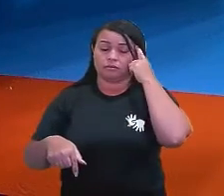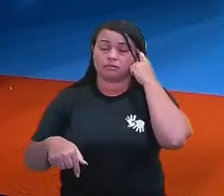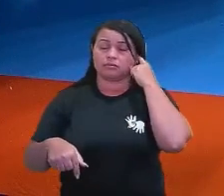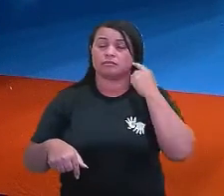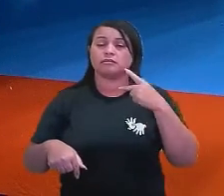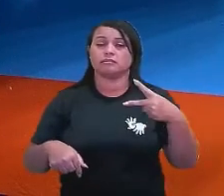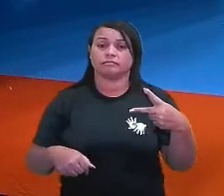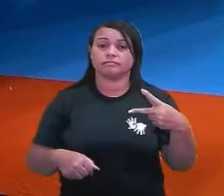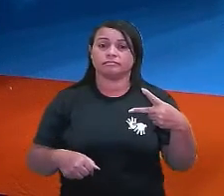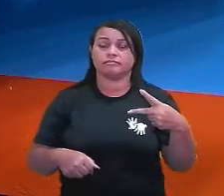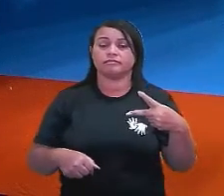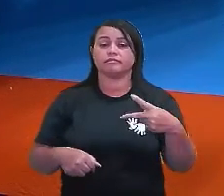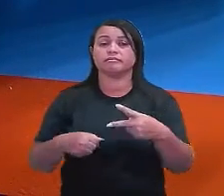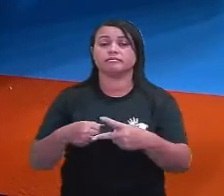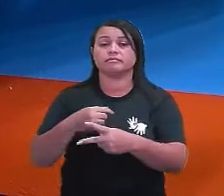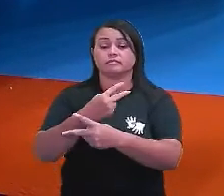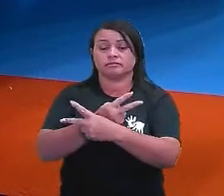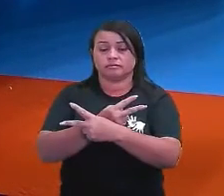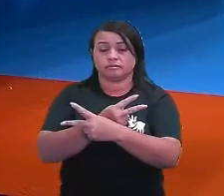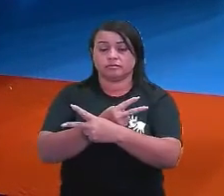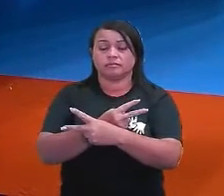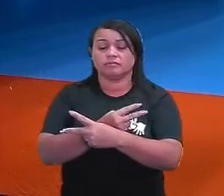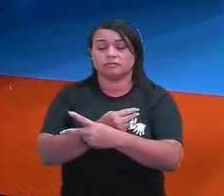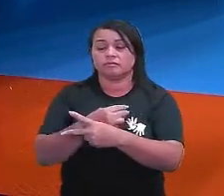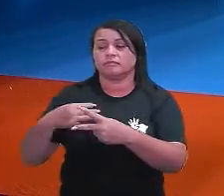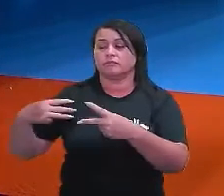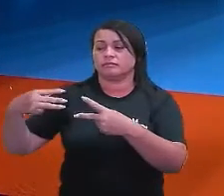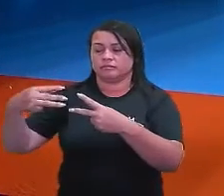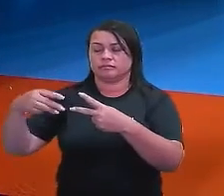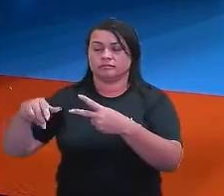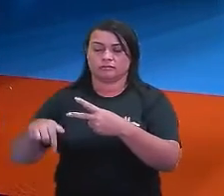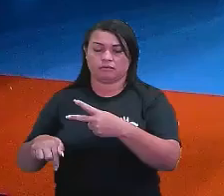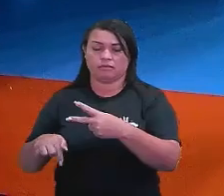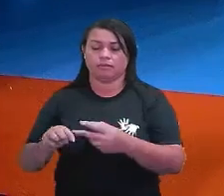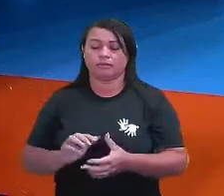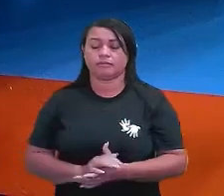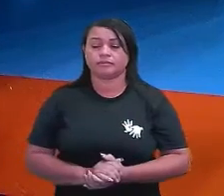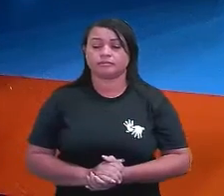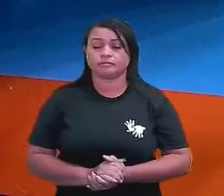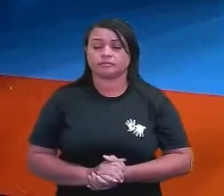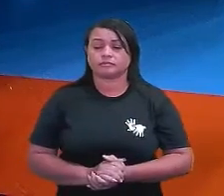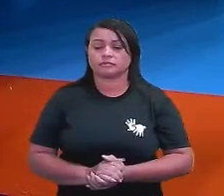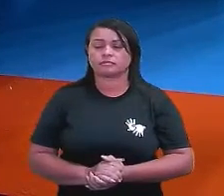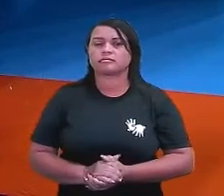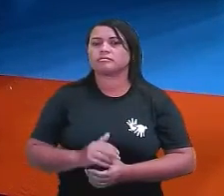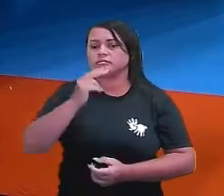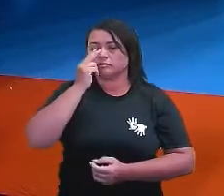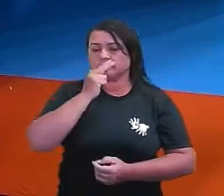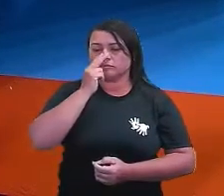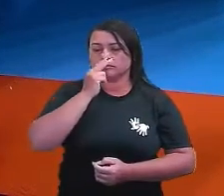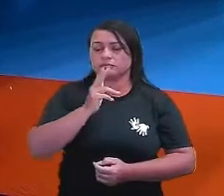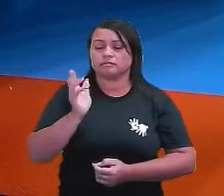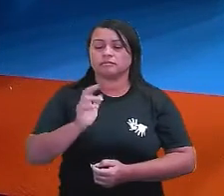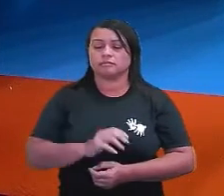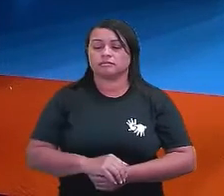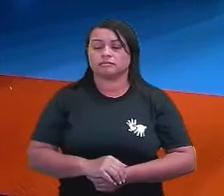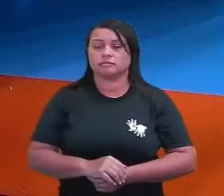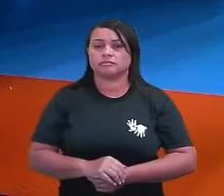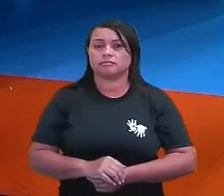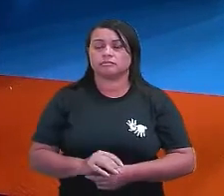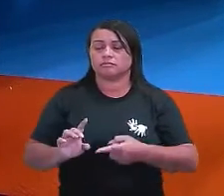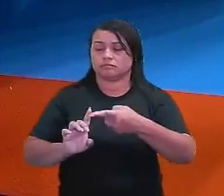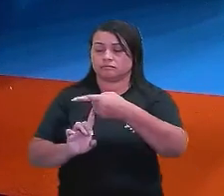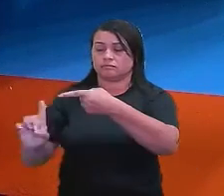então 2/7 vai ser menor do que 3/7. Aqui é a mesma coisa. Tá